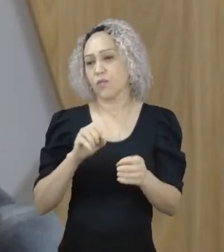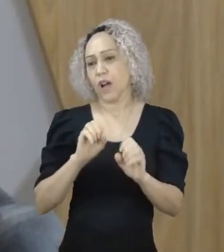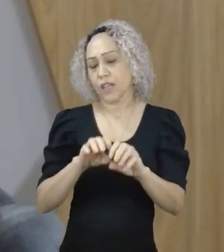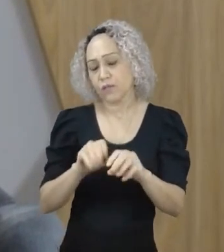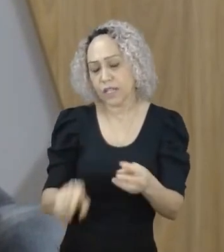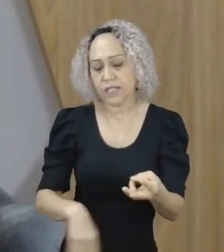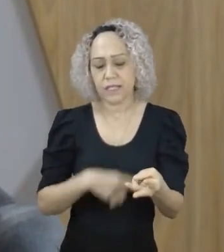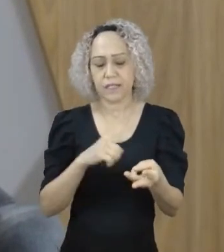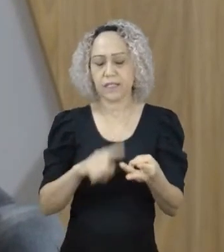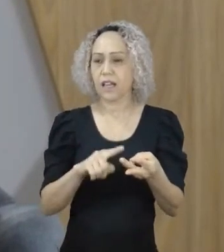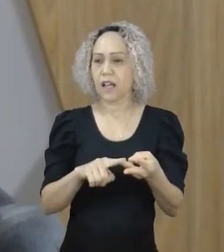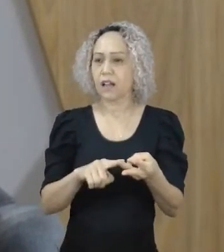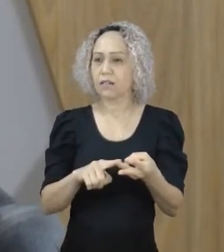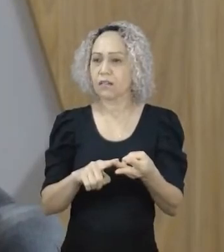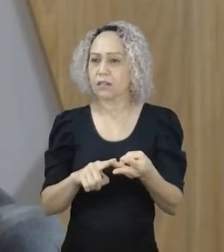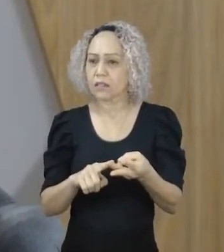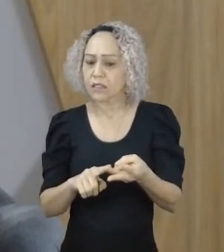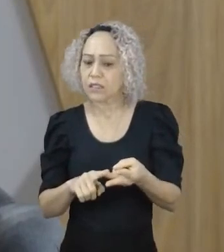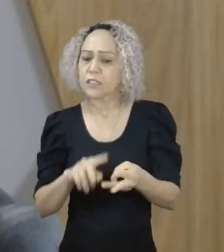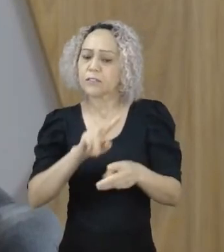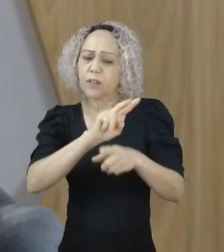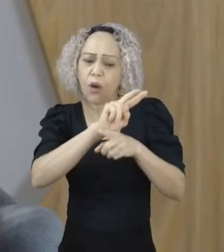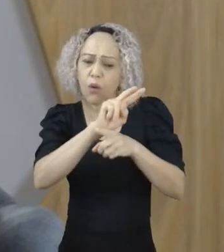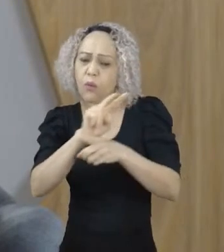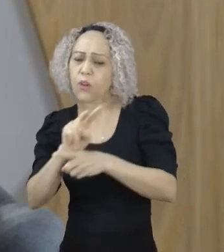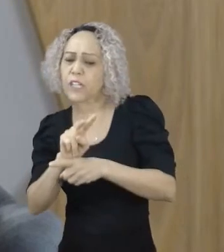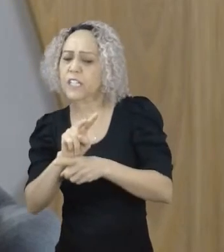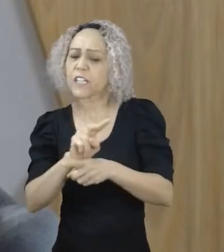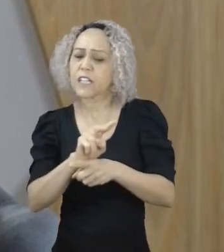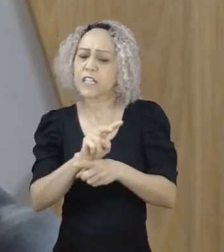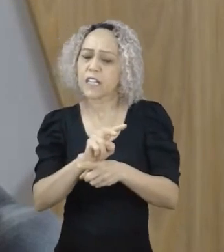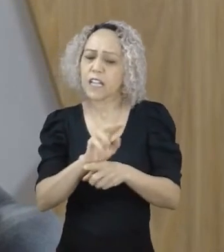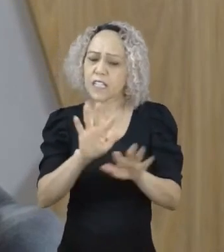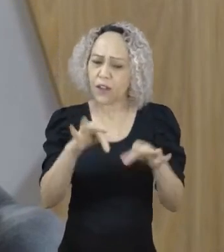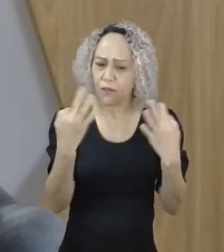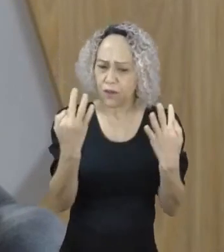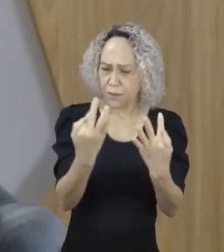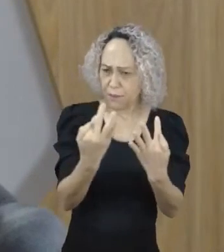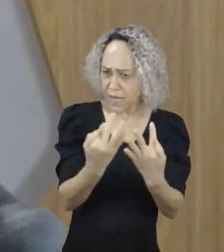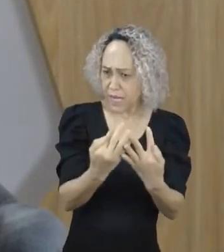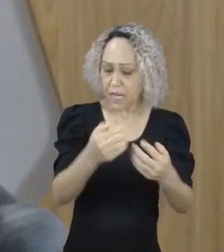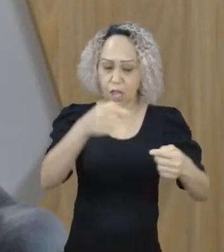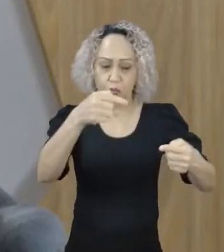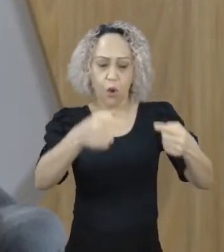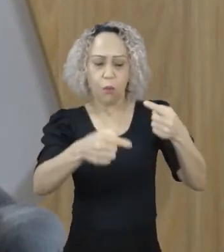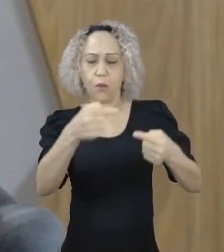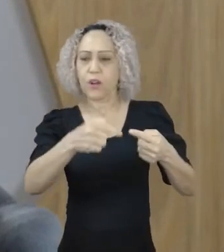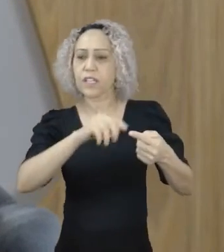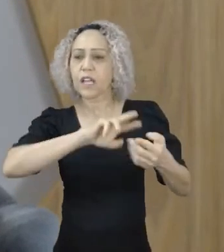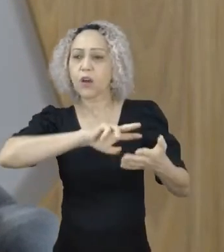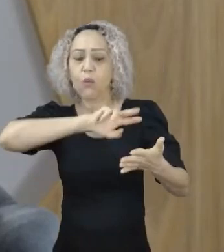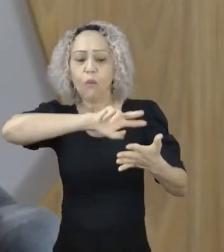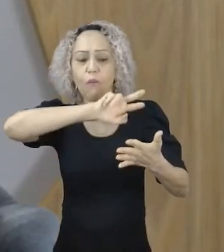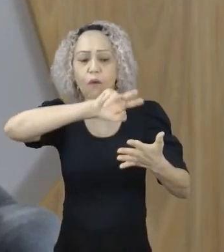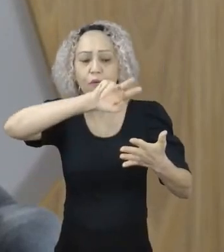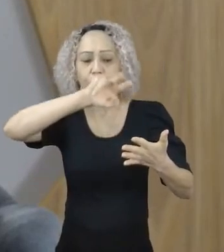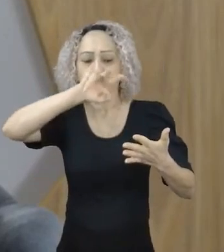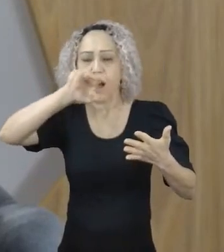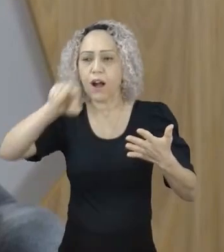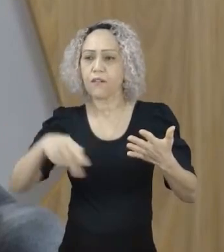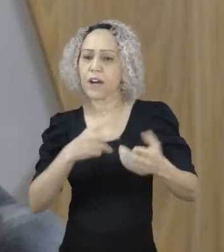condições materiais de existência dessa família. Então é uma política integrada, é uma política de assistência social. Não